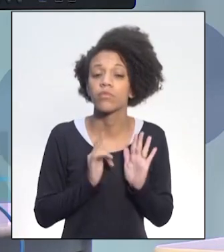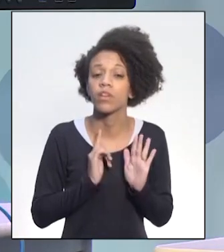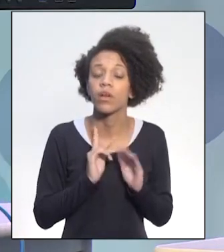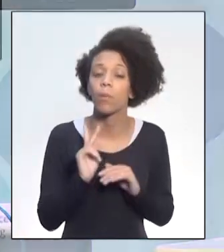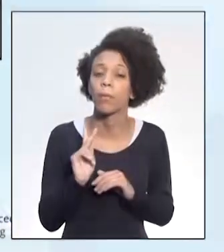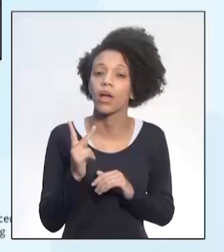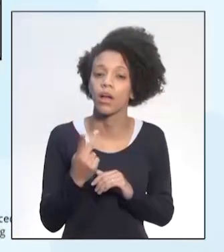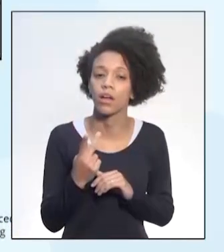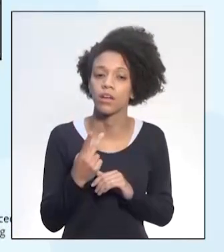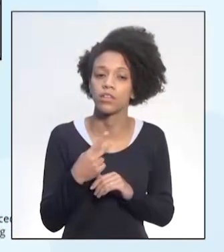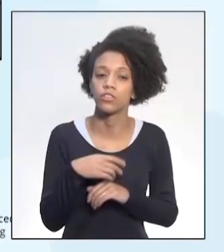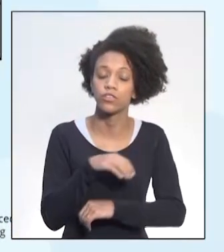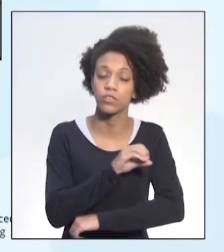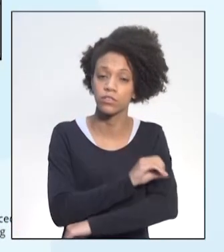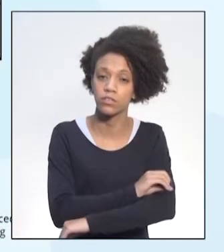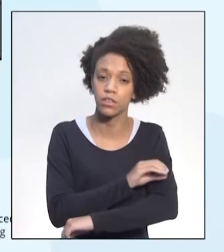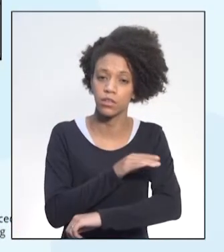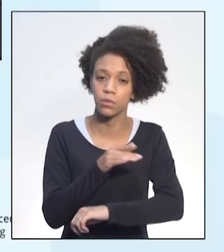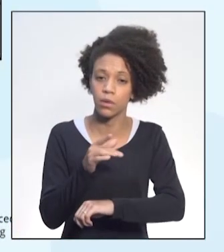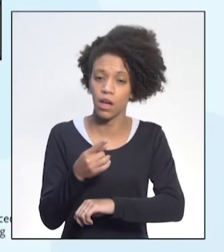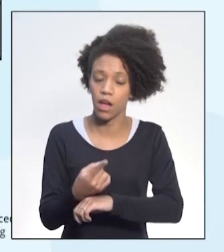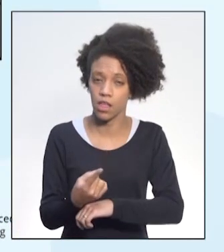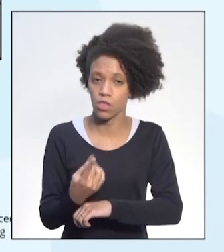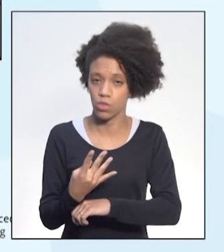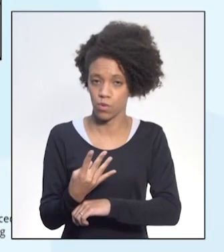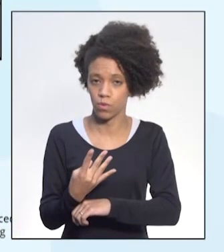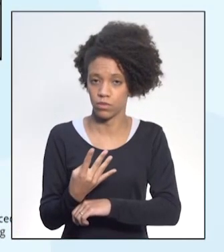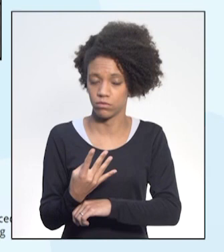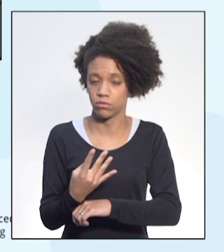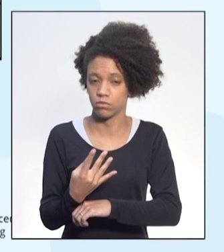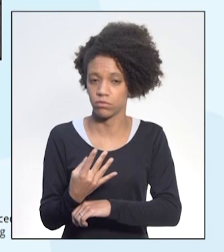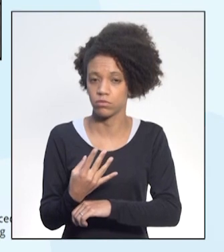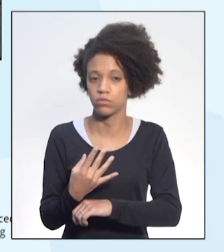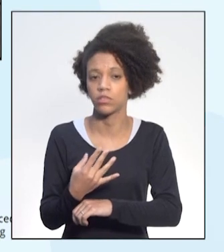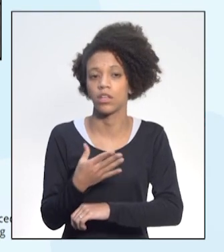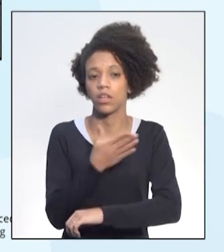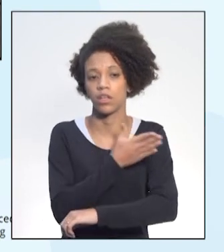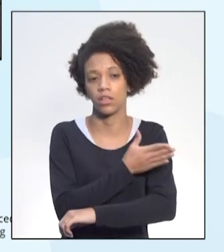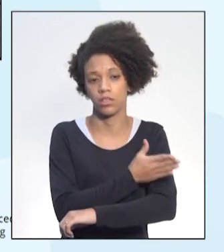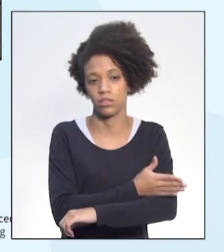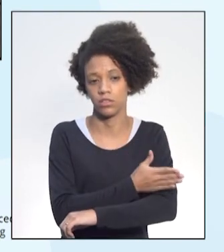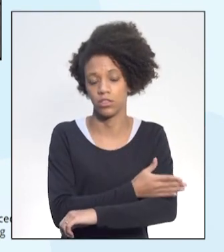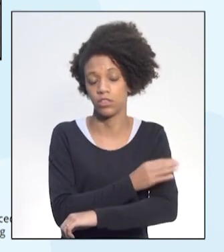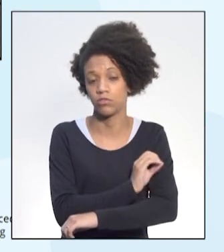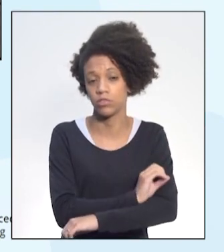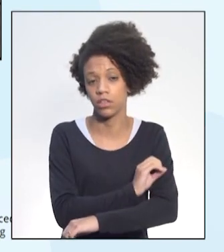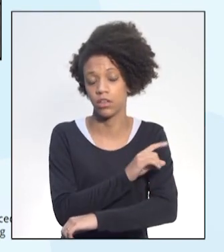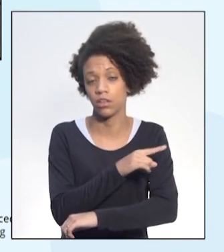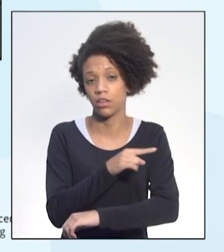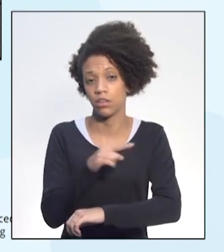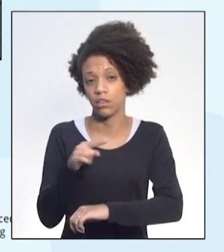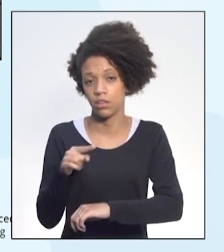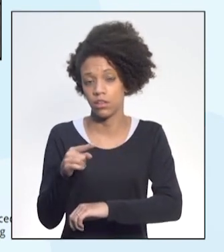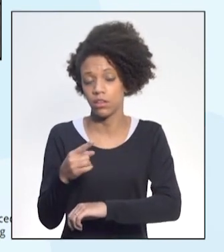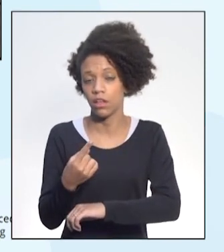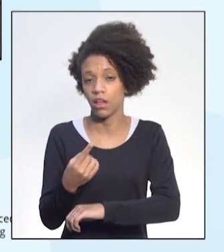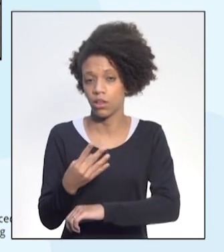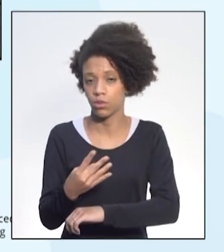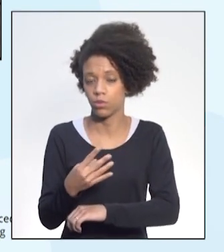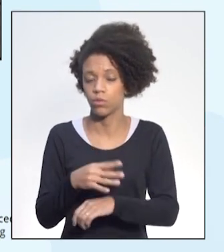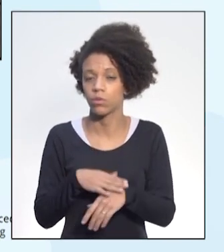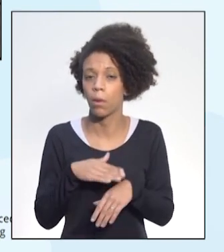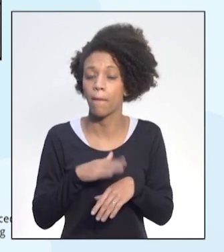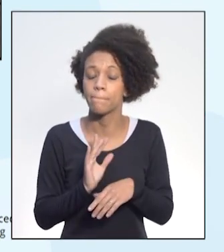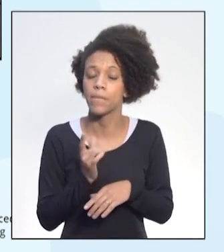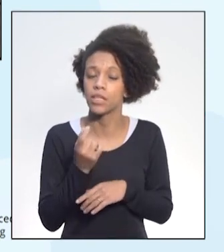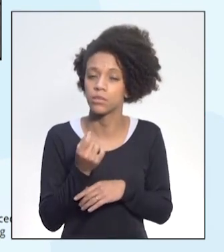pH de 0 até 14, tudo bem? O potencial hidrogeniônico de 0 até 14. Quanto mais